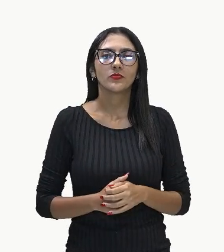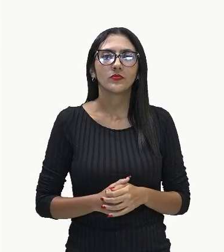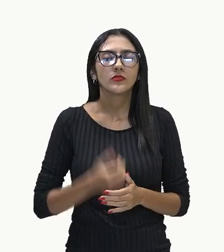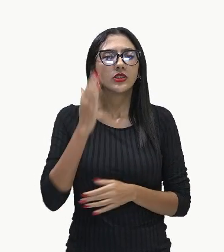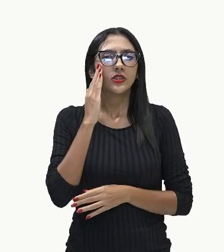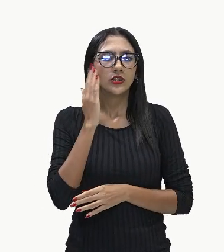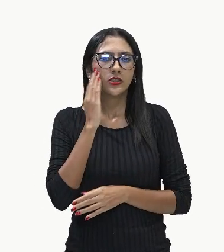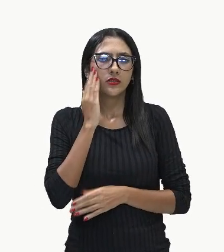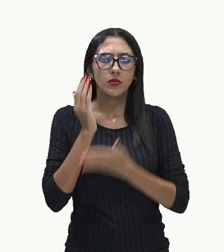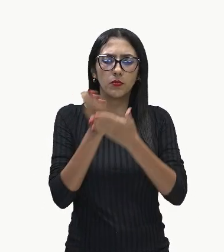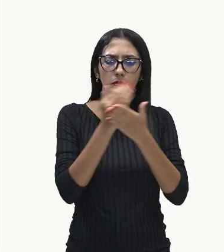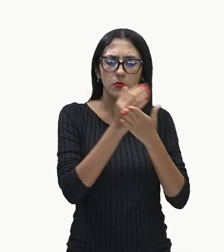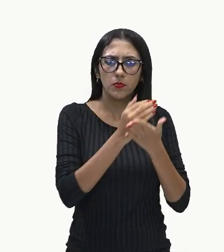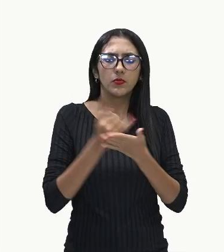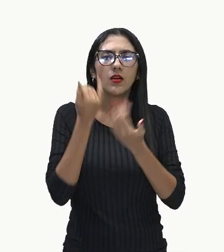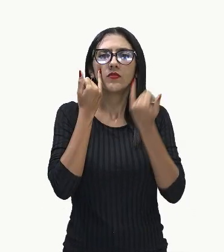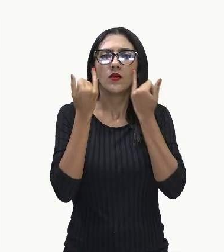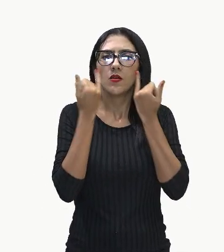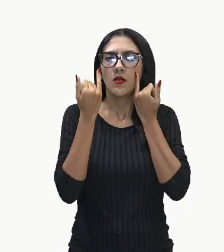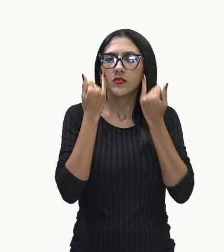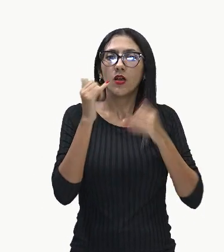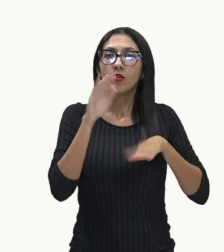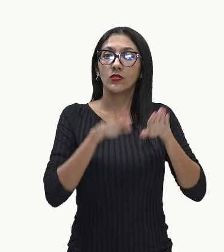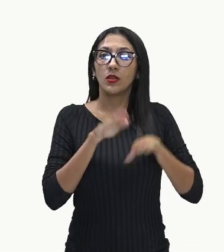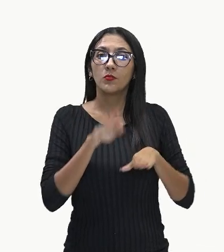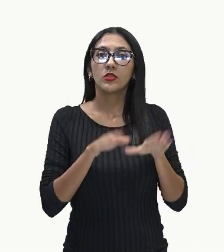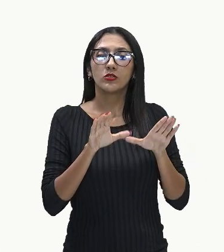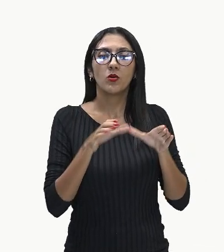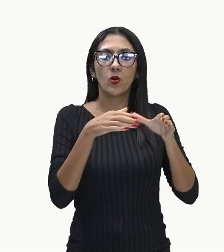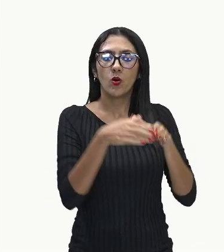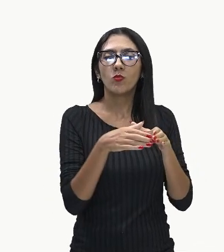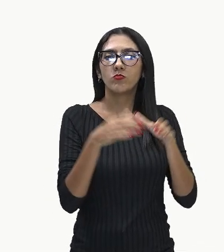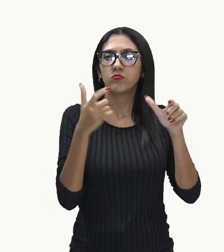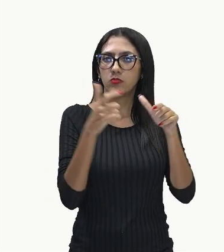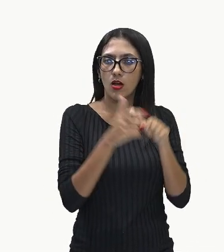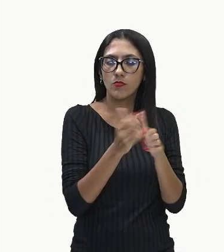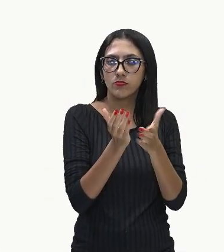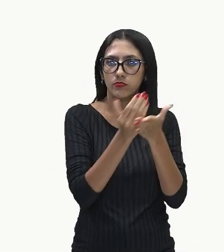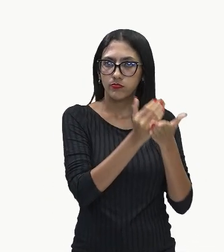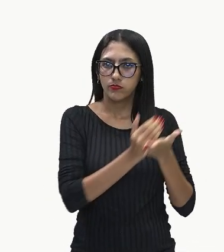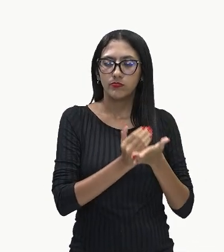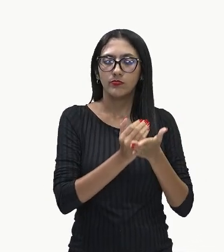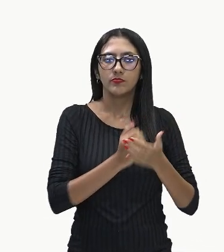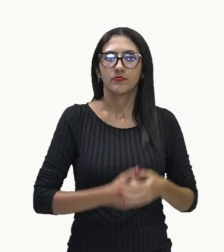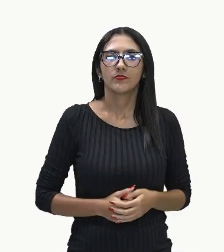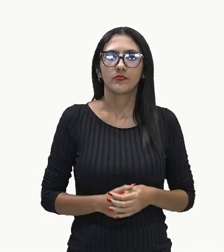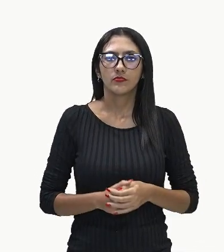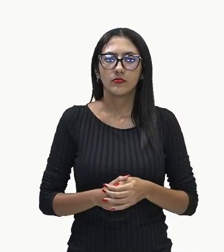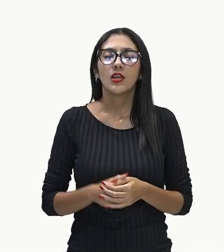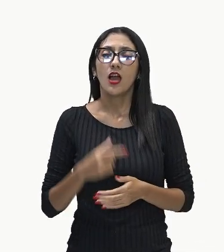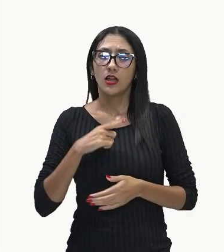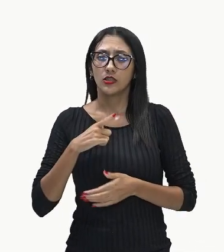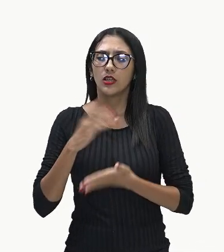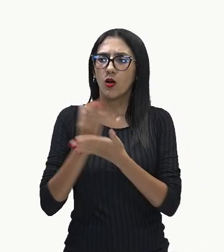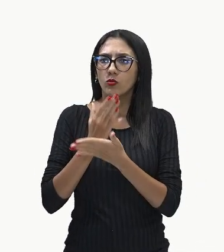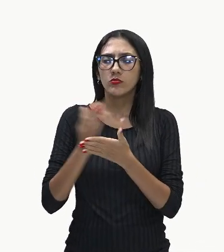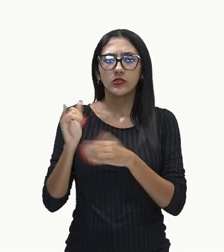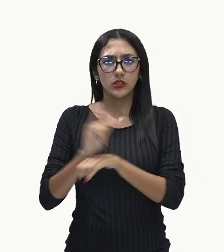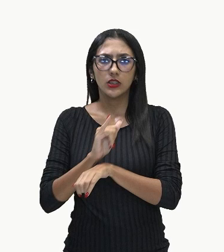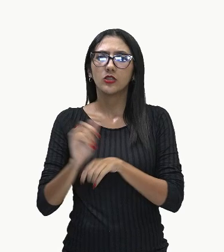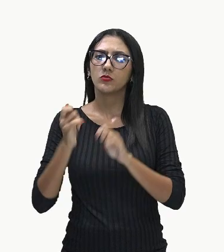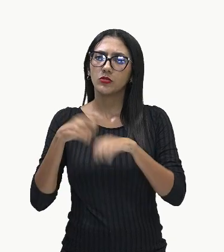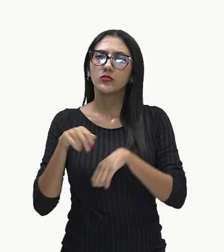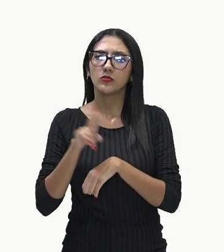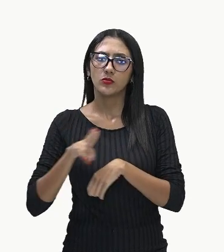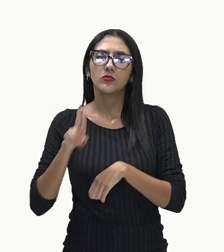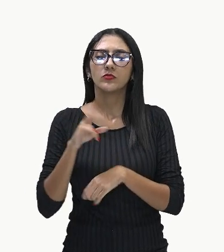são feitas de acordo com os resultados obtidos da amostra. Existem algumas maneiras de escolher uma amostra,